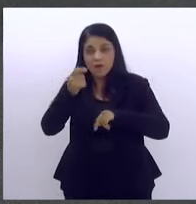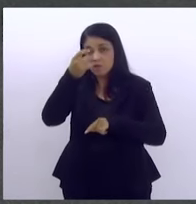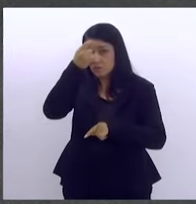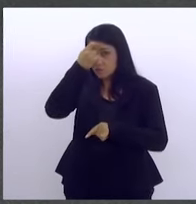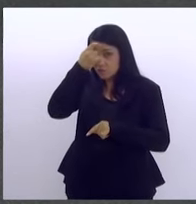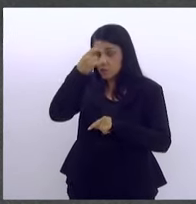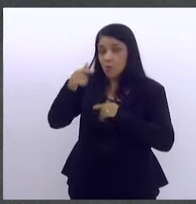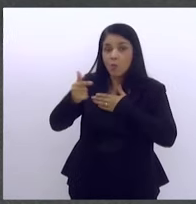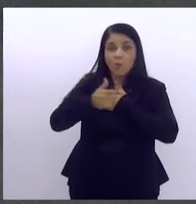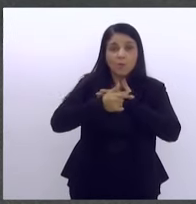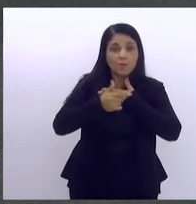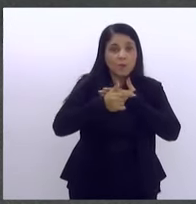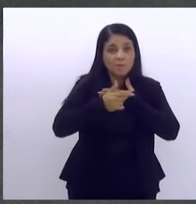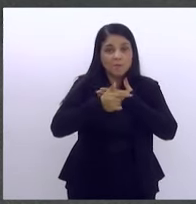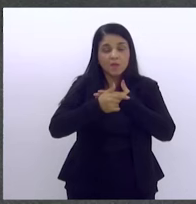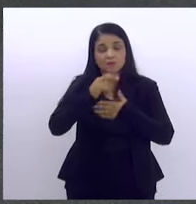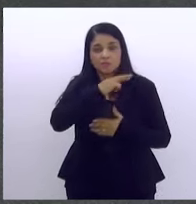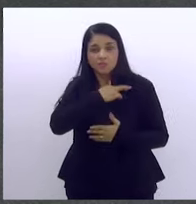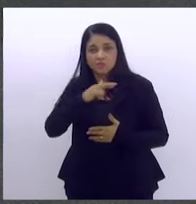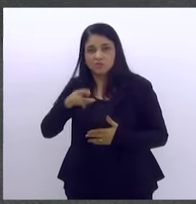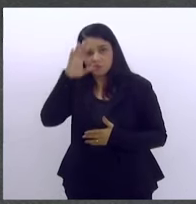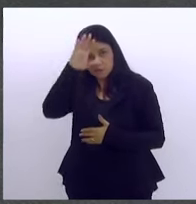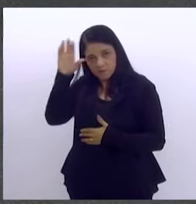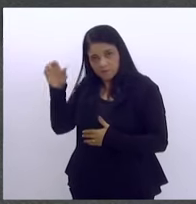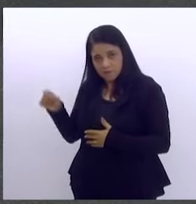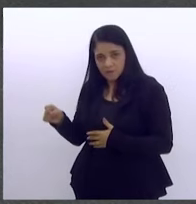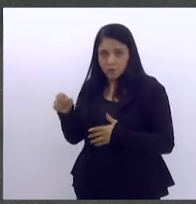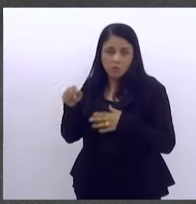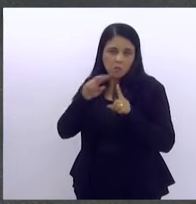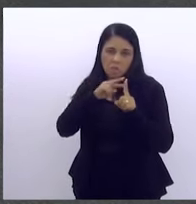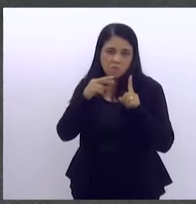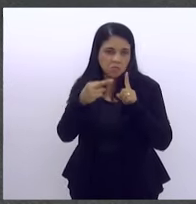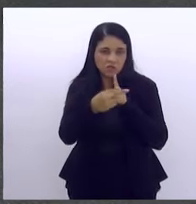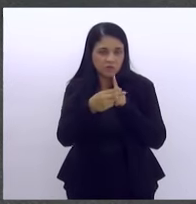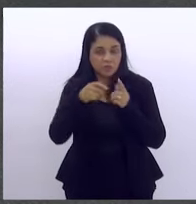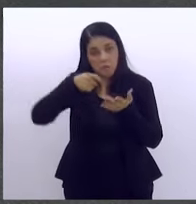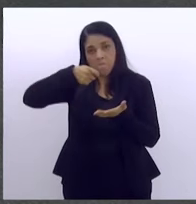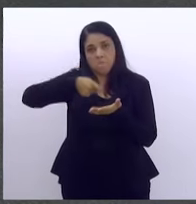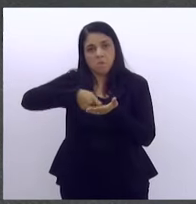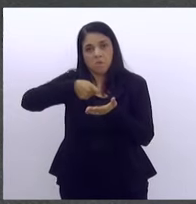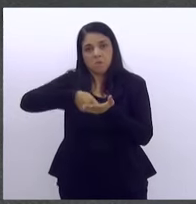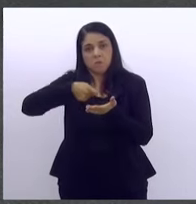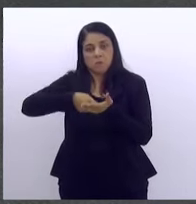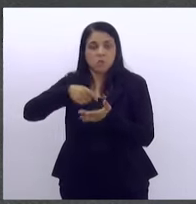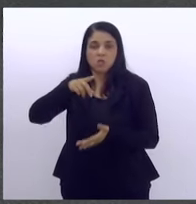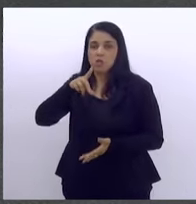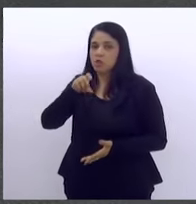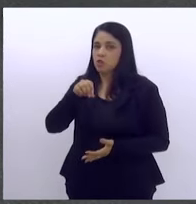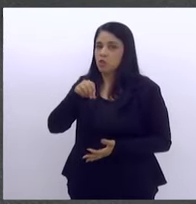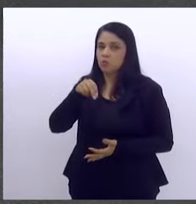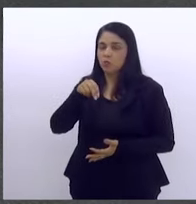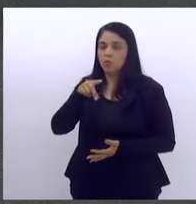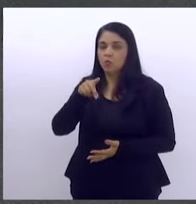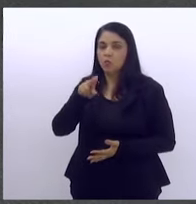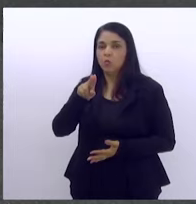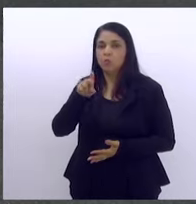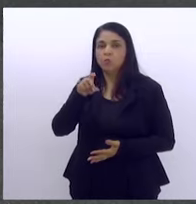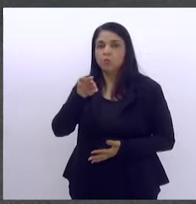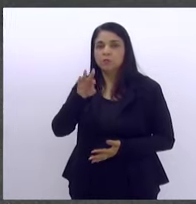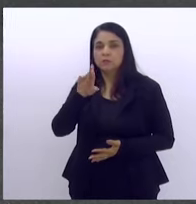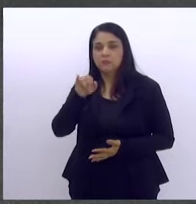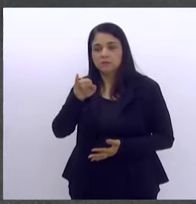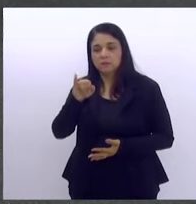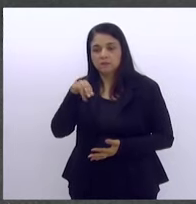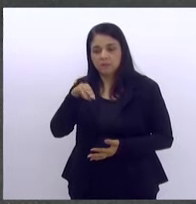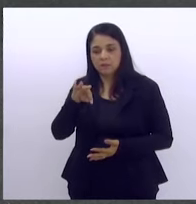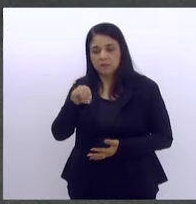dessas religiões de matriz africana, jamais numa perspectiva doutrinatária, proselitista, ou até mesmo que tire espaço da chance